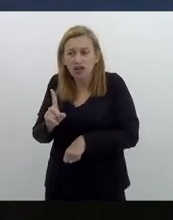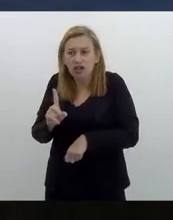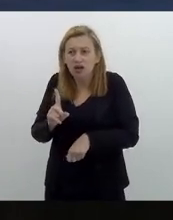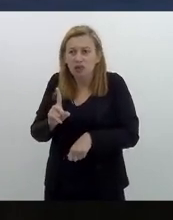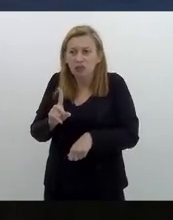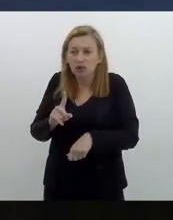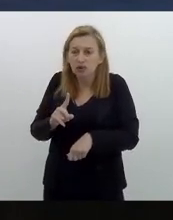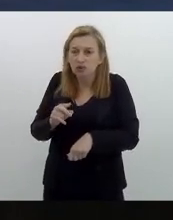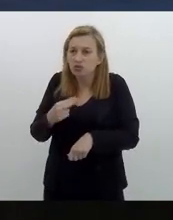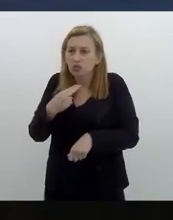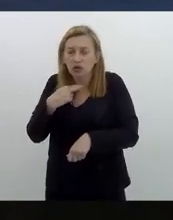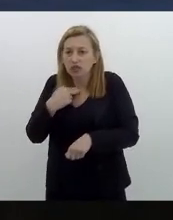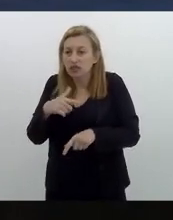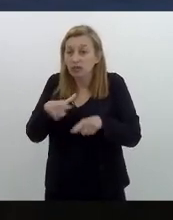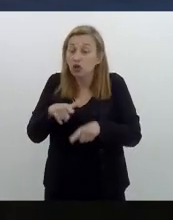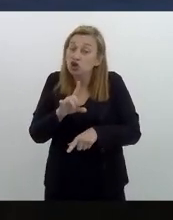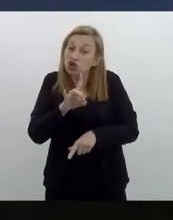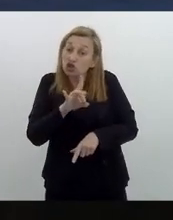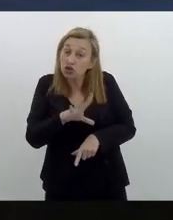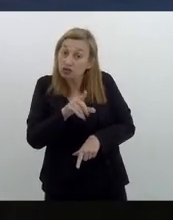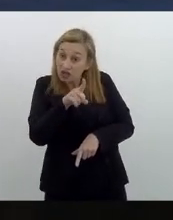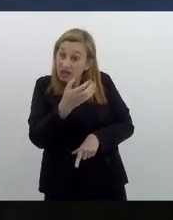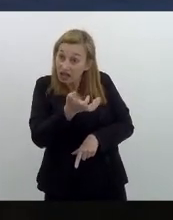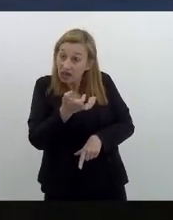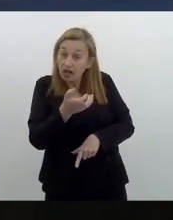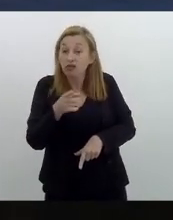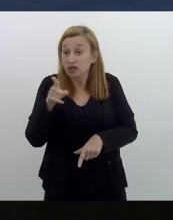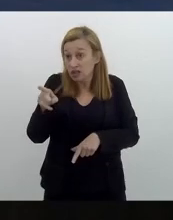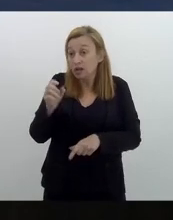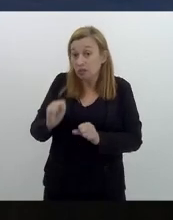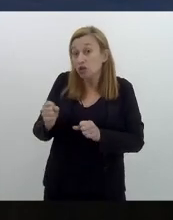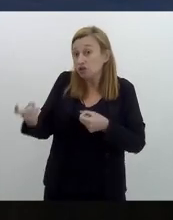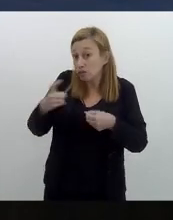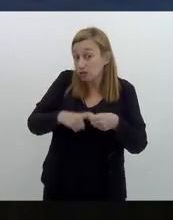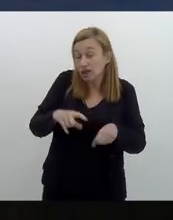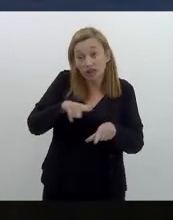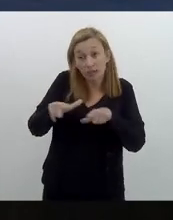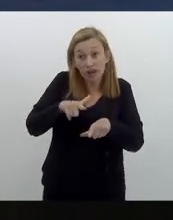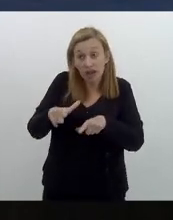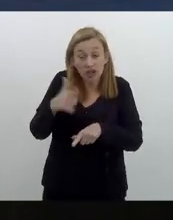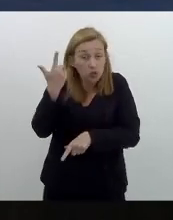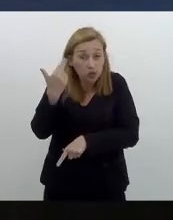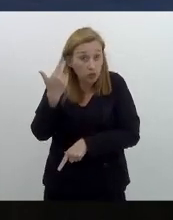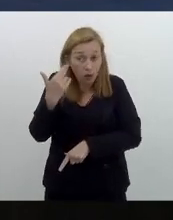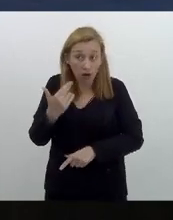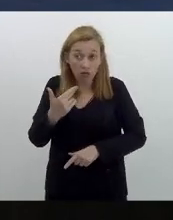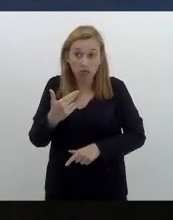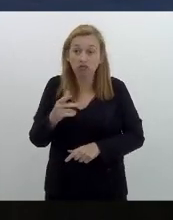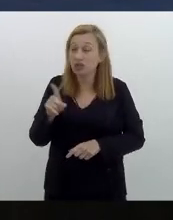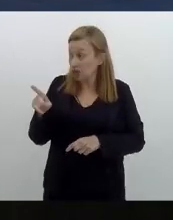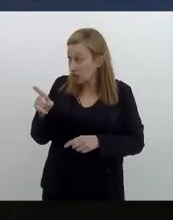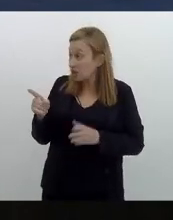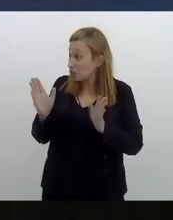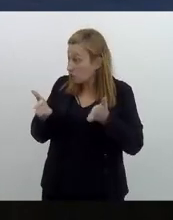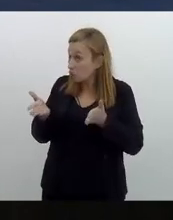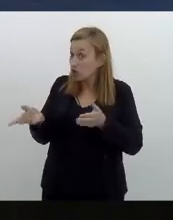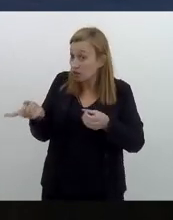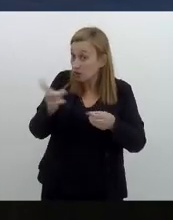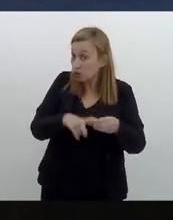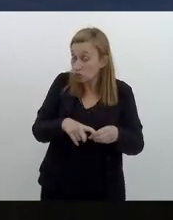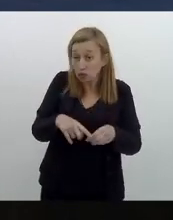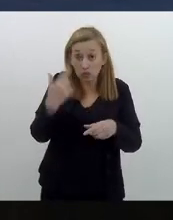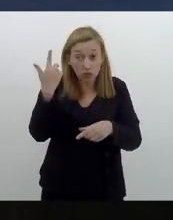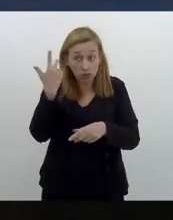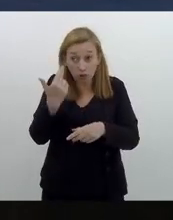Que você queira Porque você está apta Voltar ao trabalho Ela voltou ao trabalho E está até hoje Mas não estou falando isso